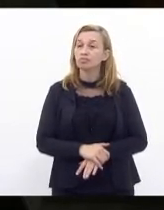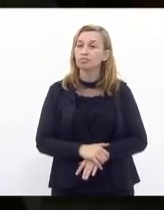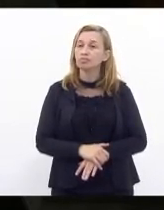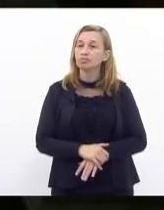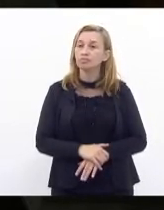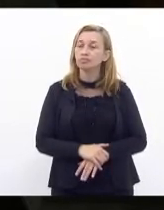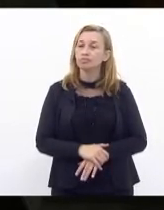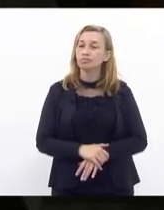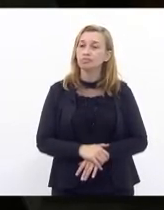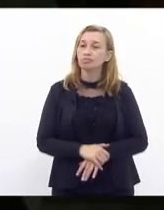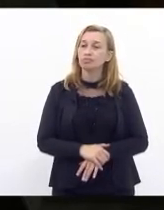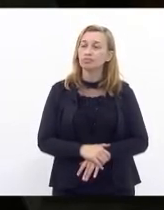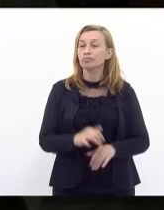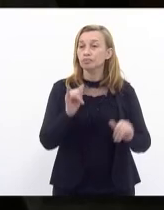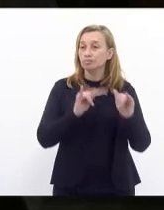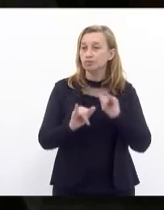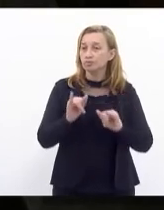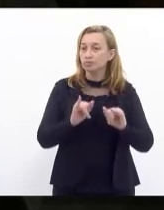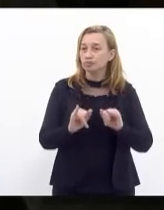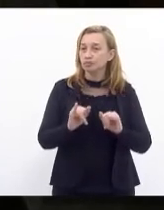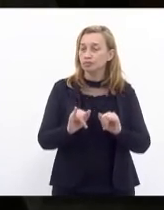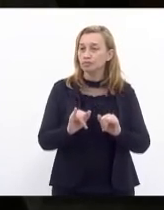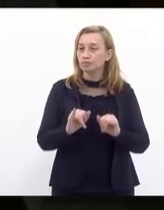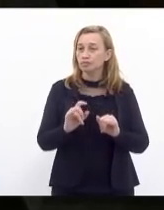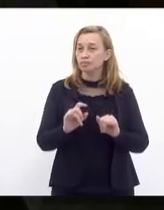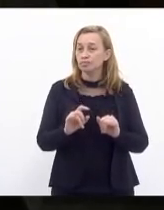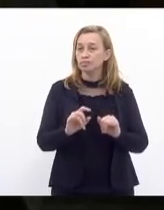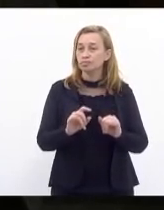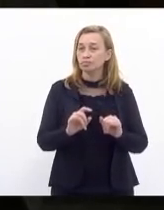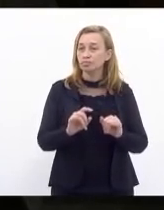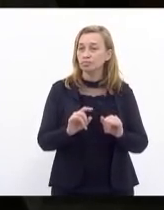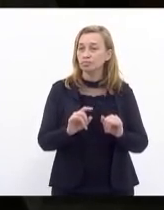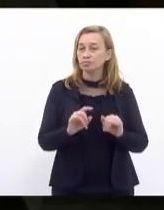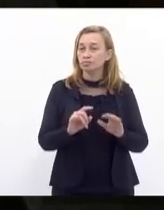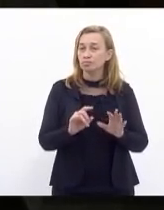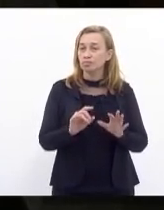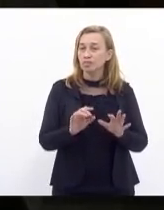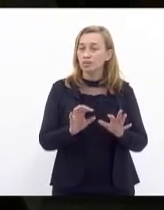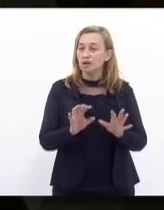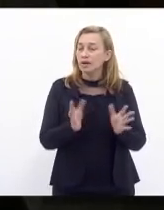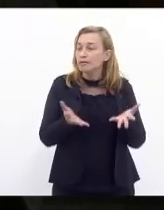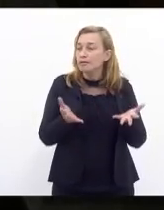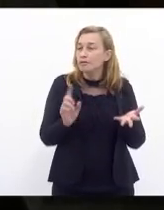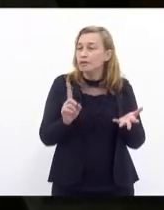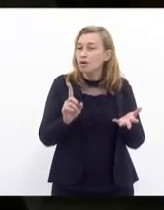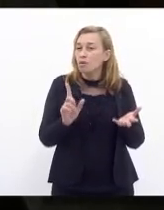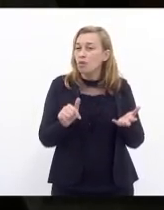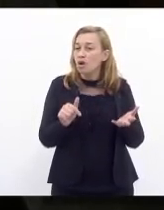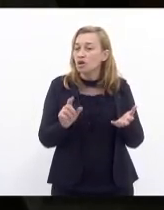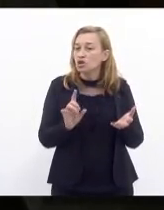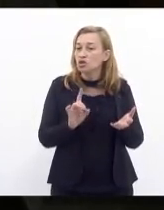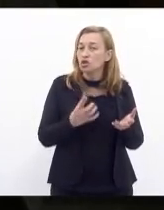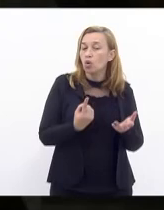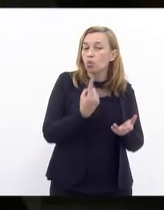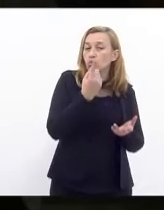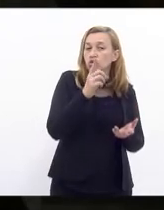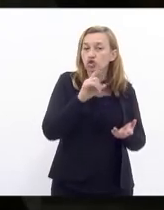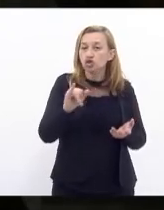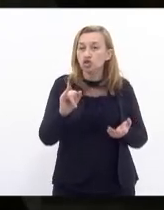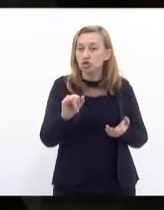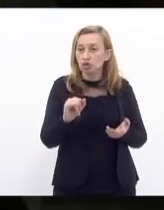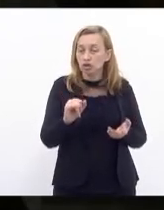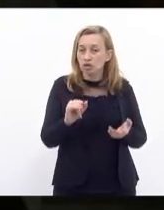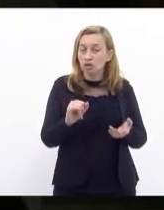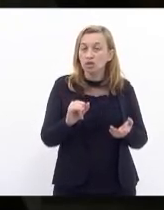de caráter permanente porque não é pontual, não é tópico, não é apenas um dia ou uma semana. É